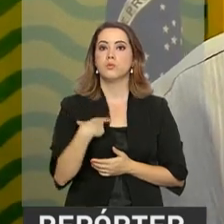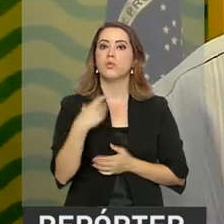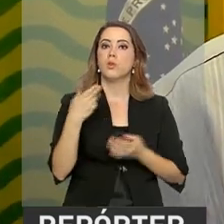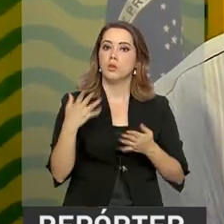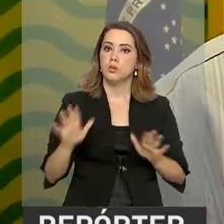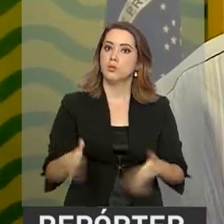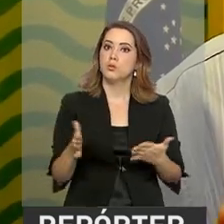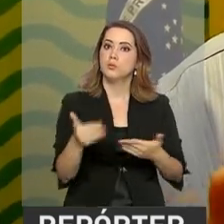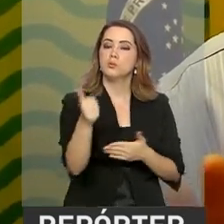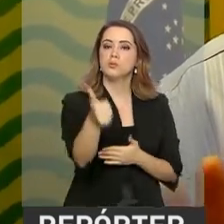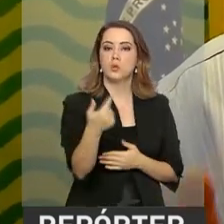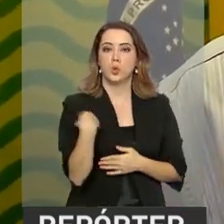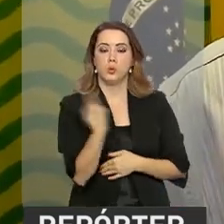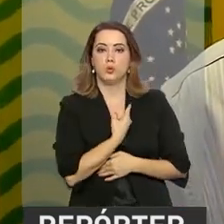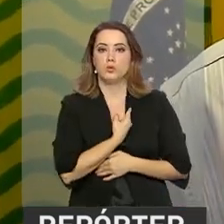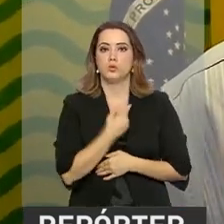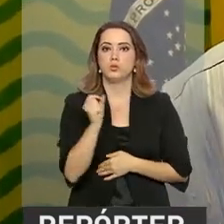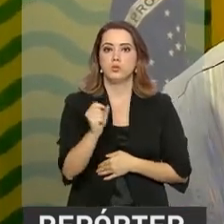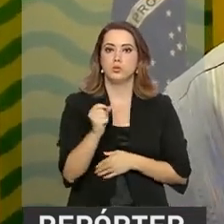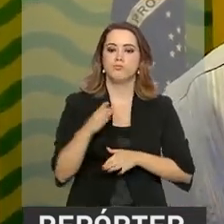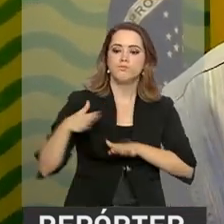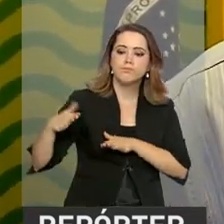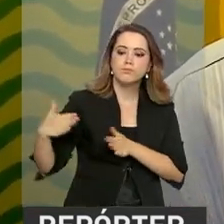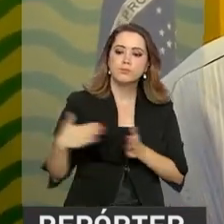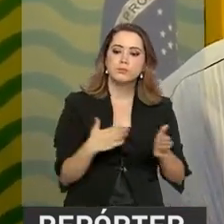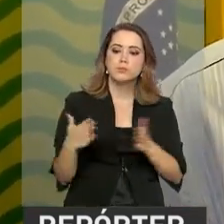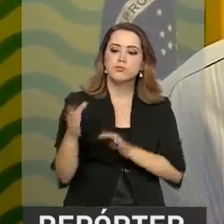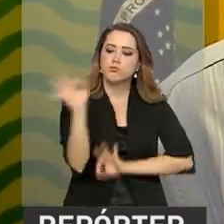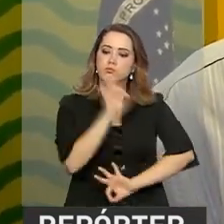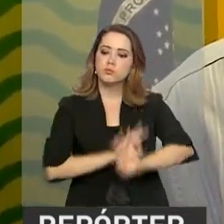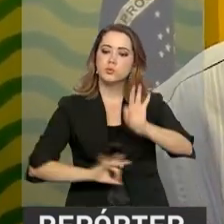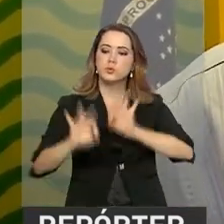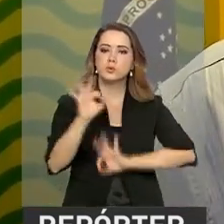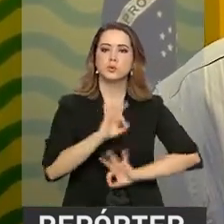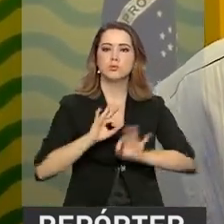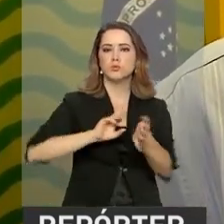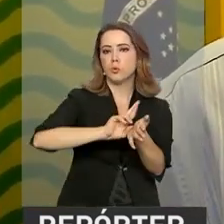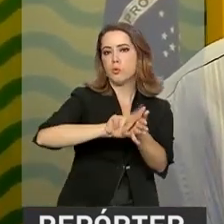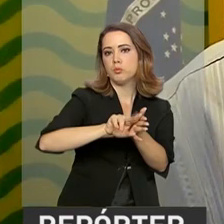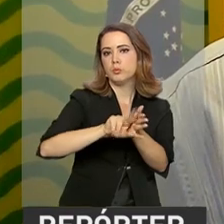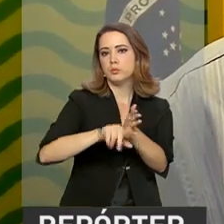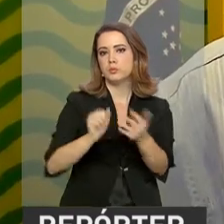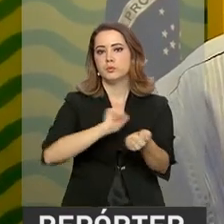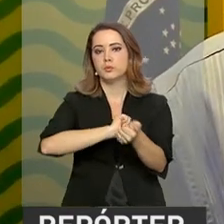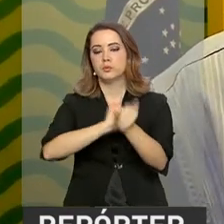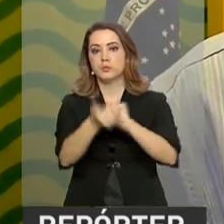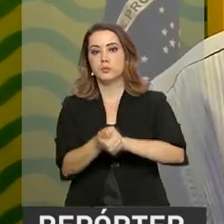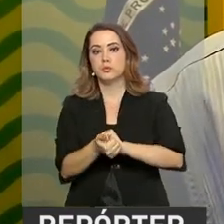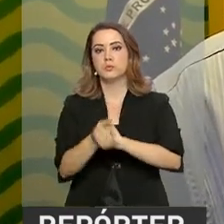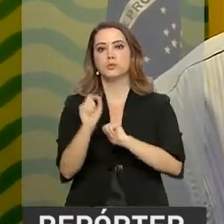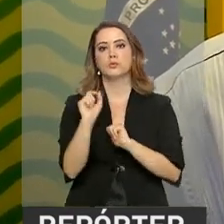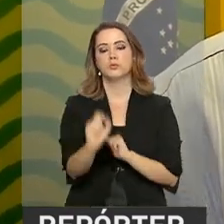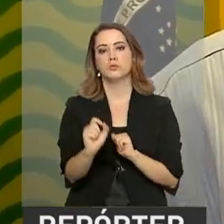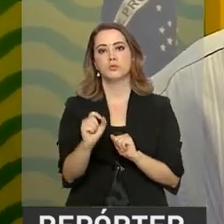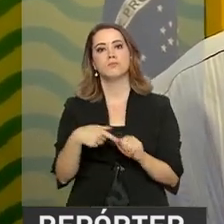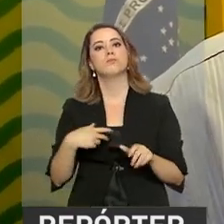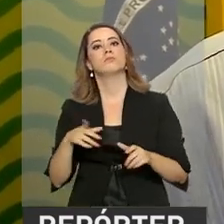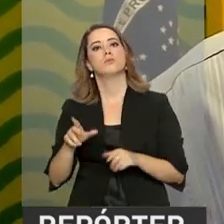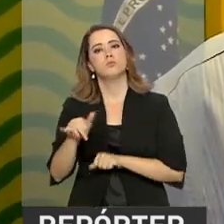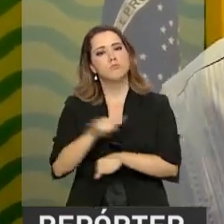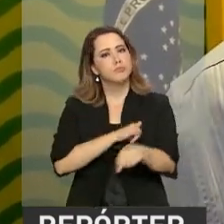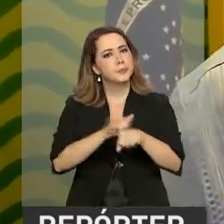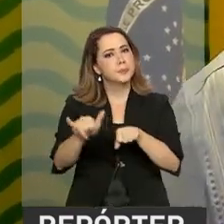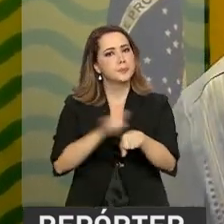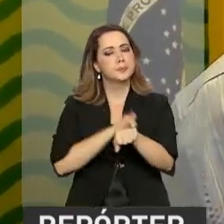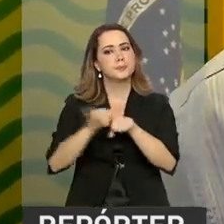oportuniza que a gente trace planejamento em vários esportes, né, planejamentos estratégicos